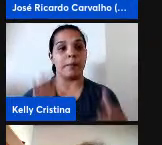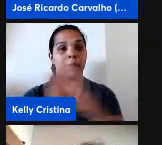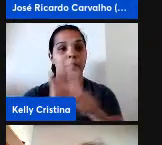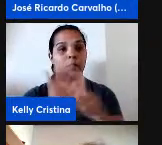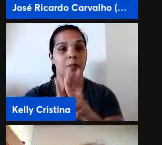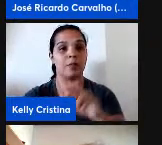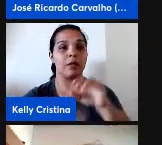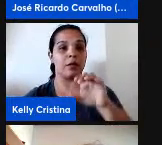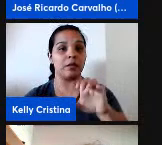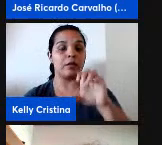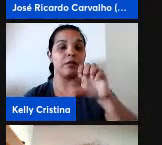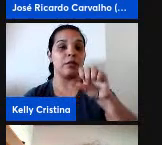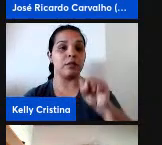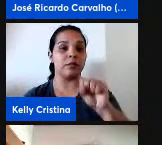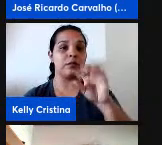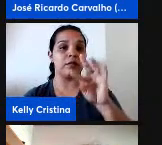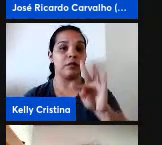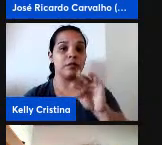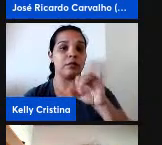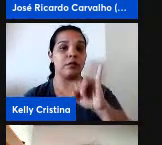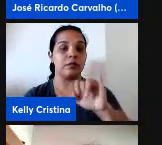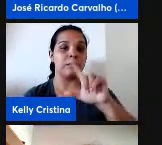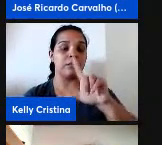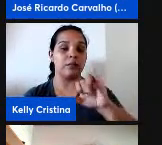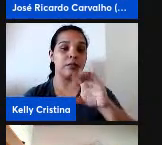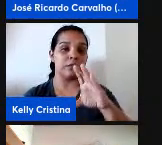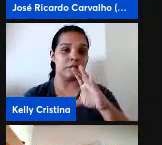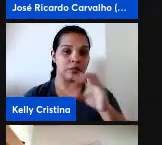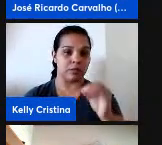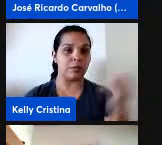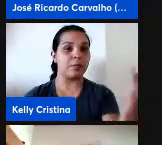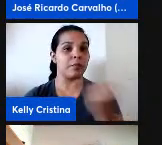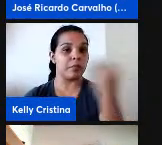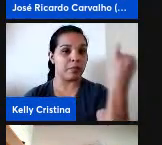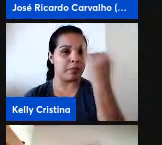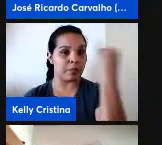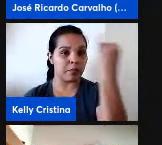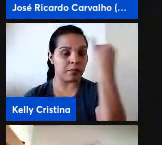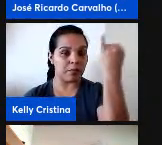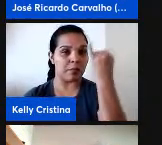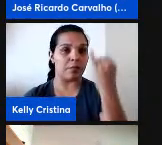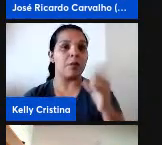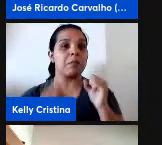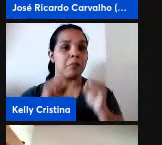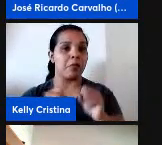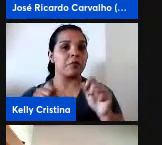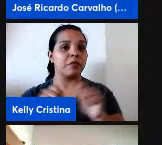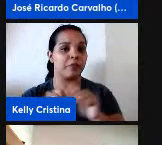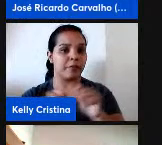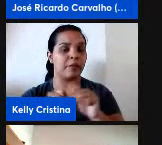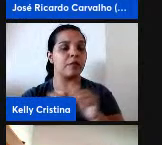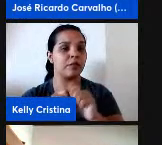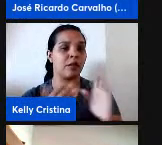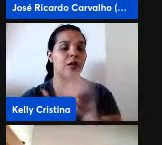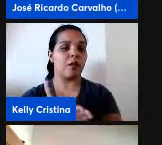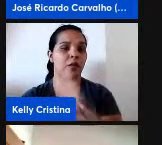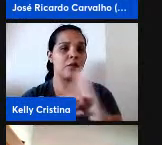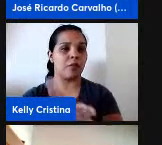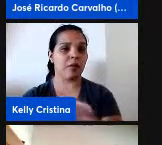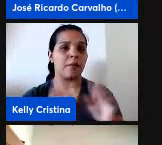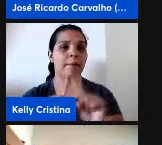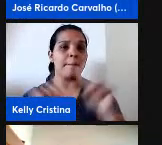muito importante. Martim vai falar que as crianças até fazem algumas vezes isso,